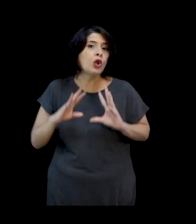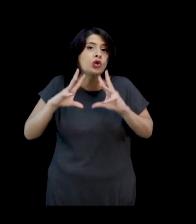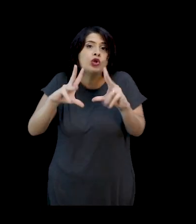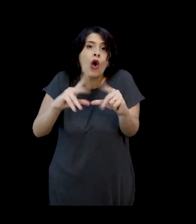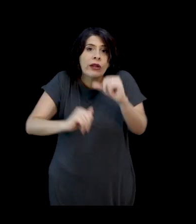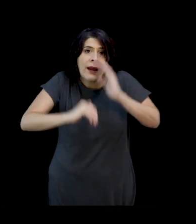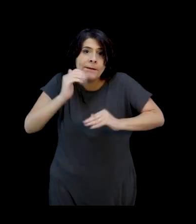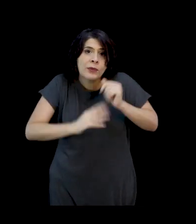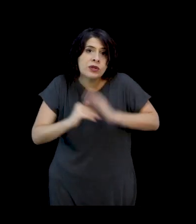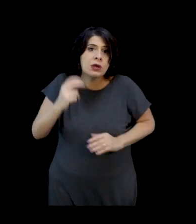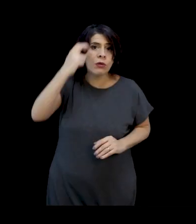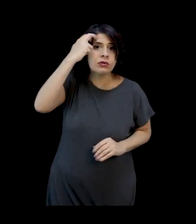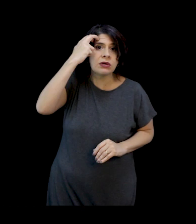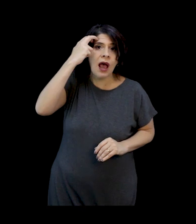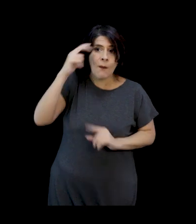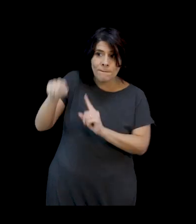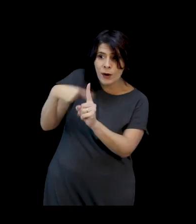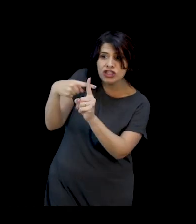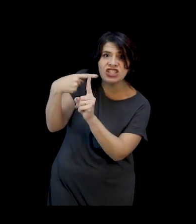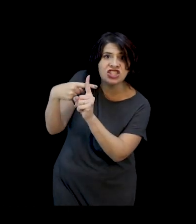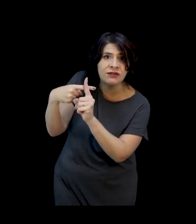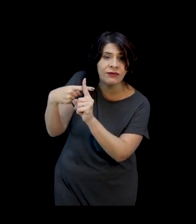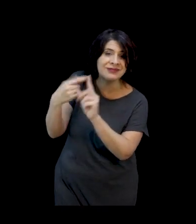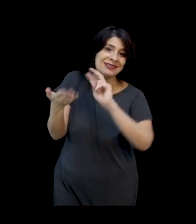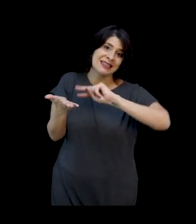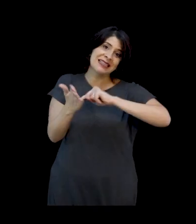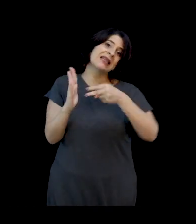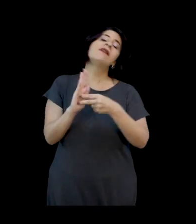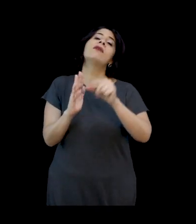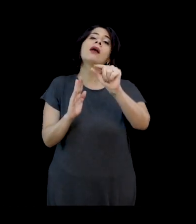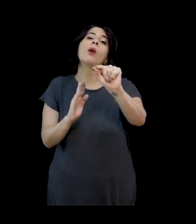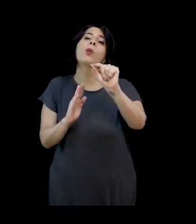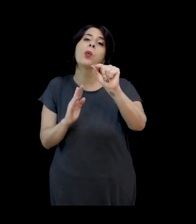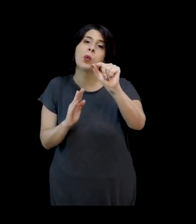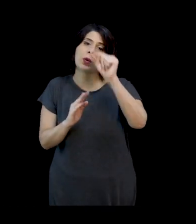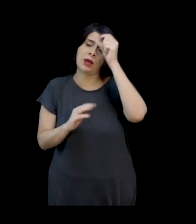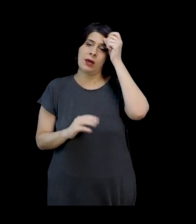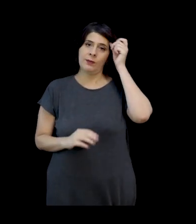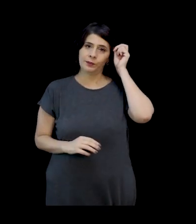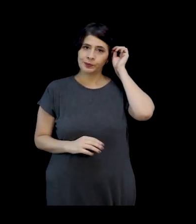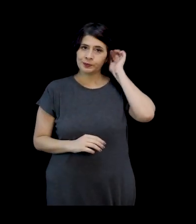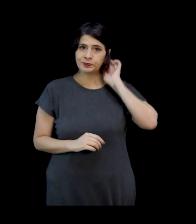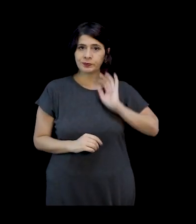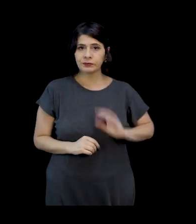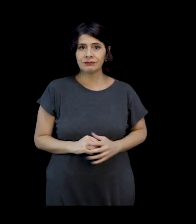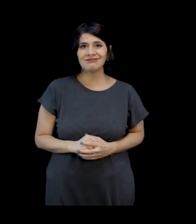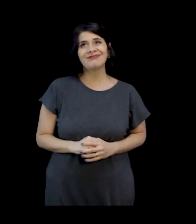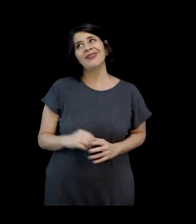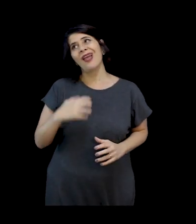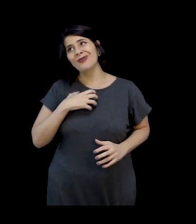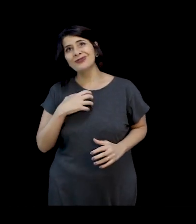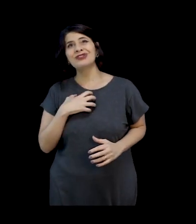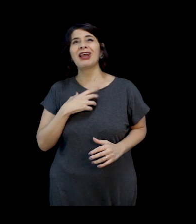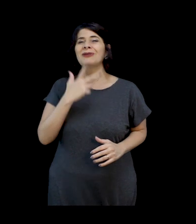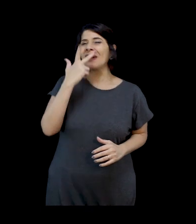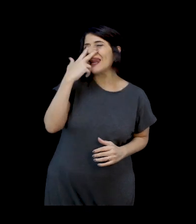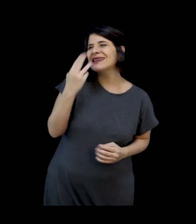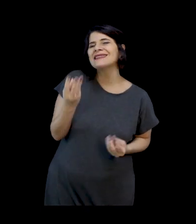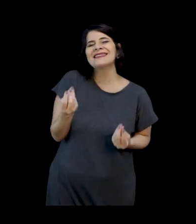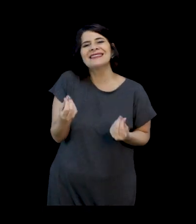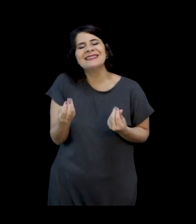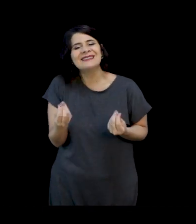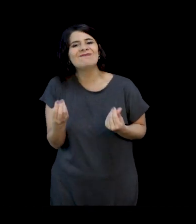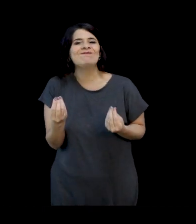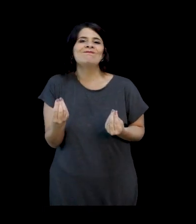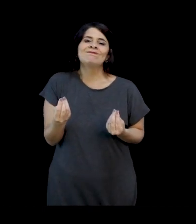A valorização de toda a produção cultural em si, como positiva, é uma forma